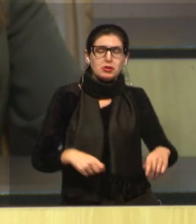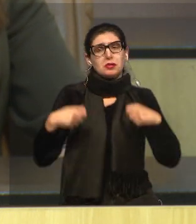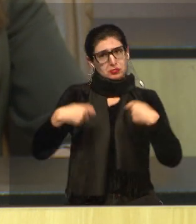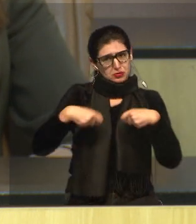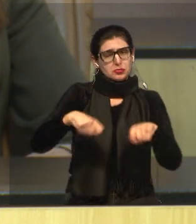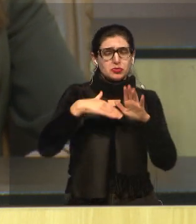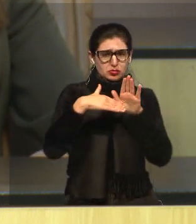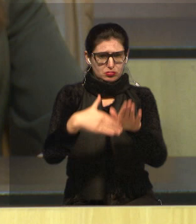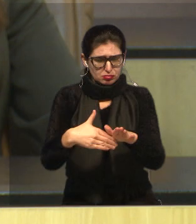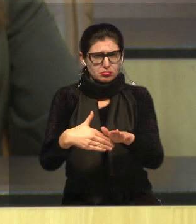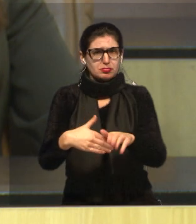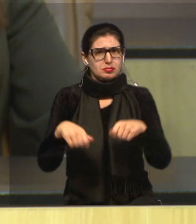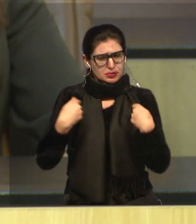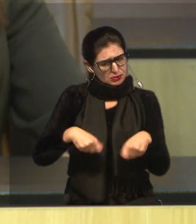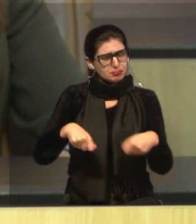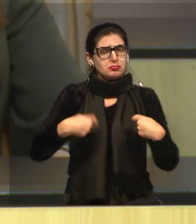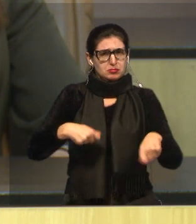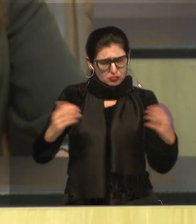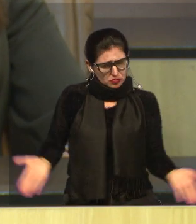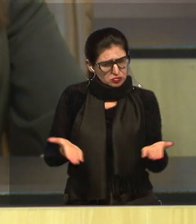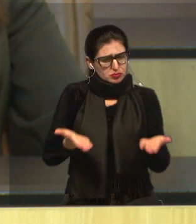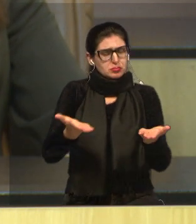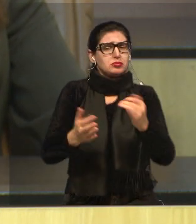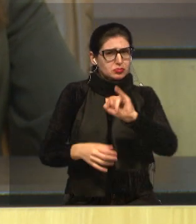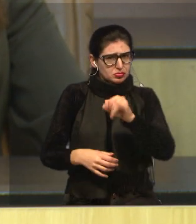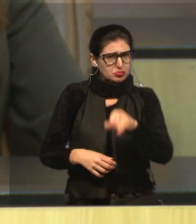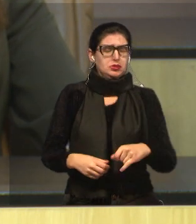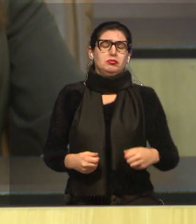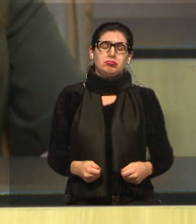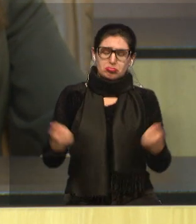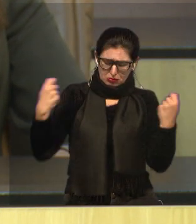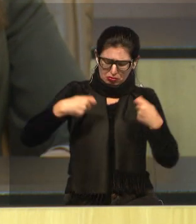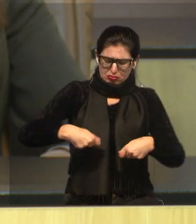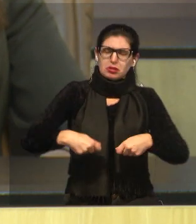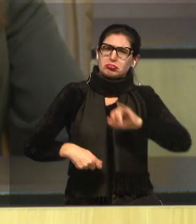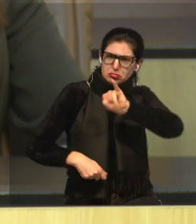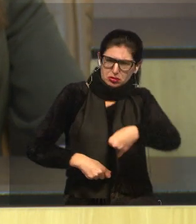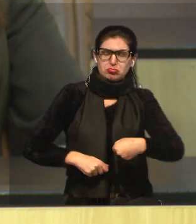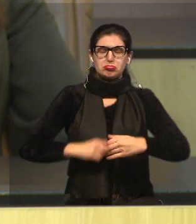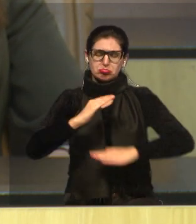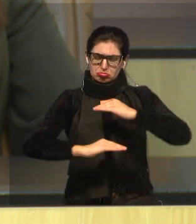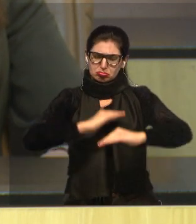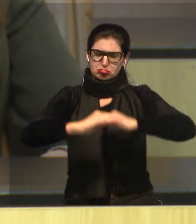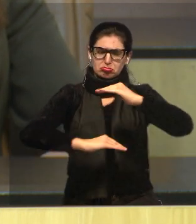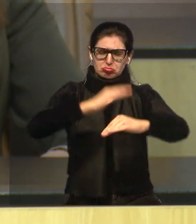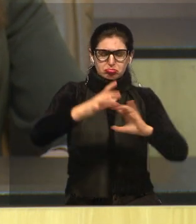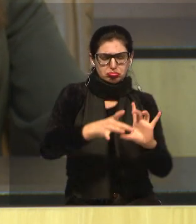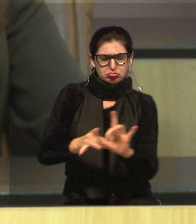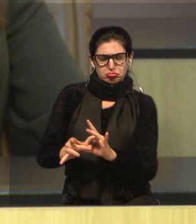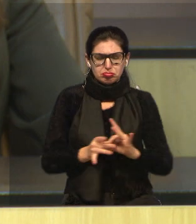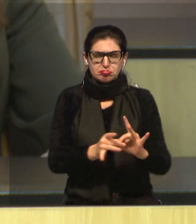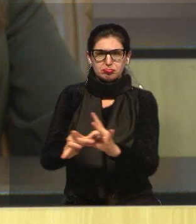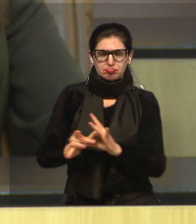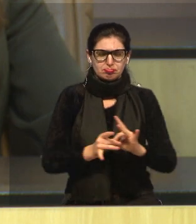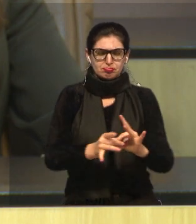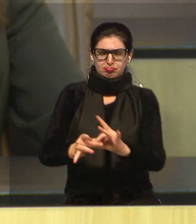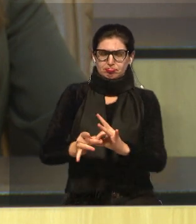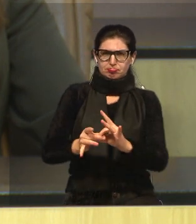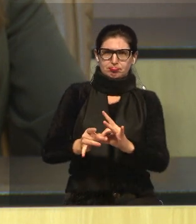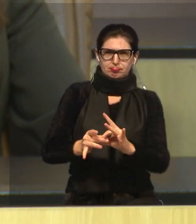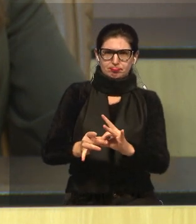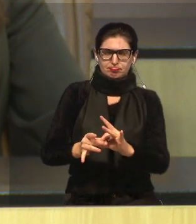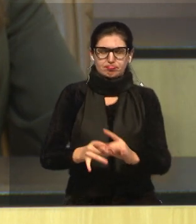faz necessário, mas estamos evoluindo, trabalhamos em conjunto. A